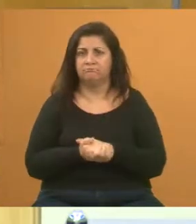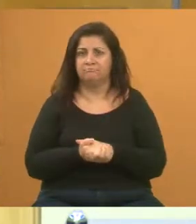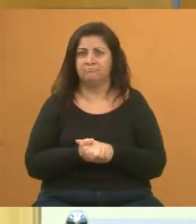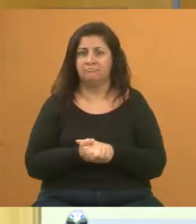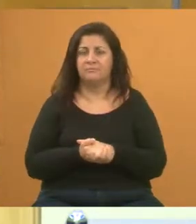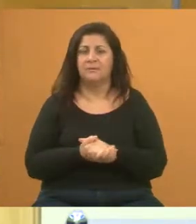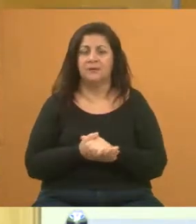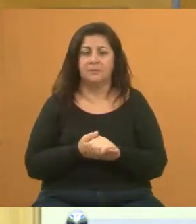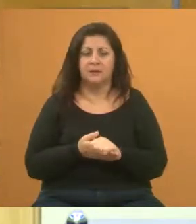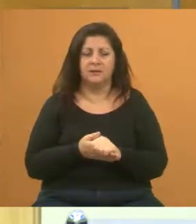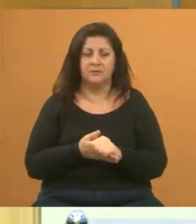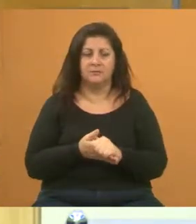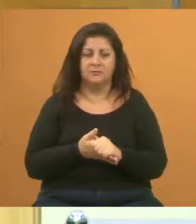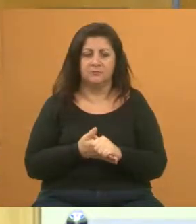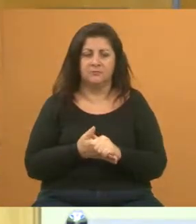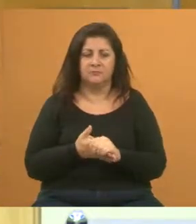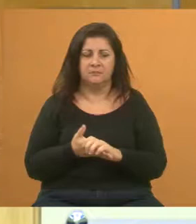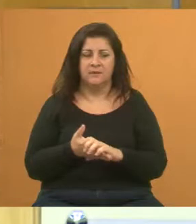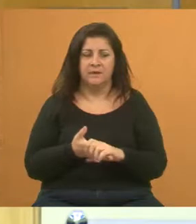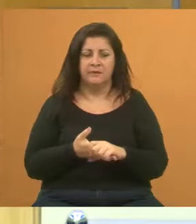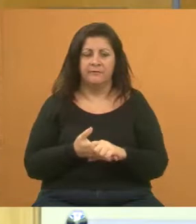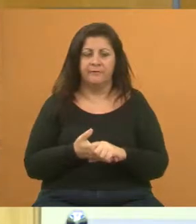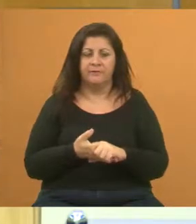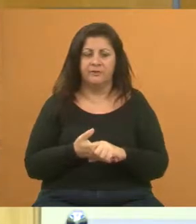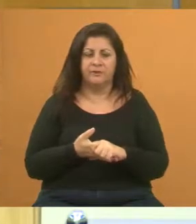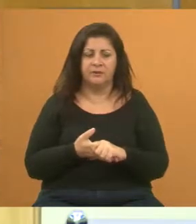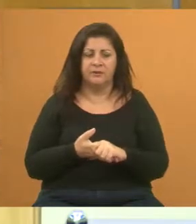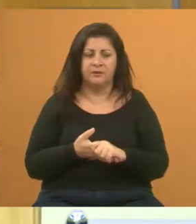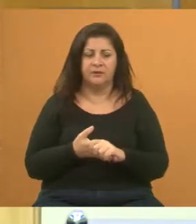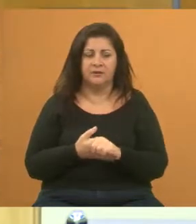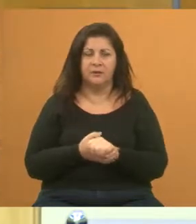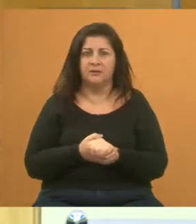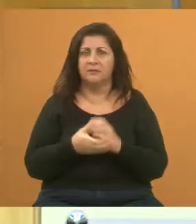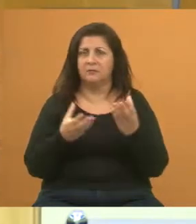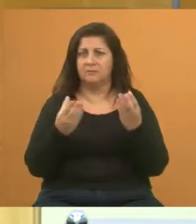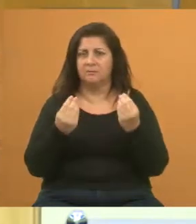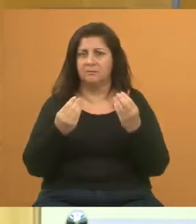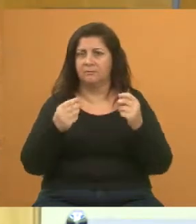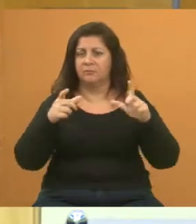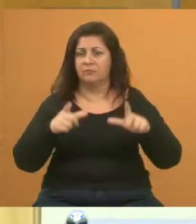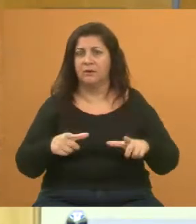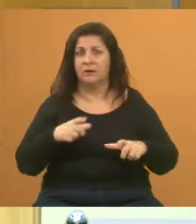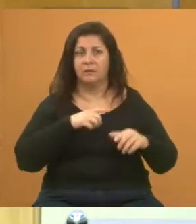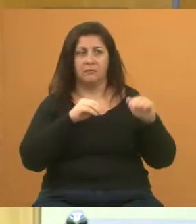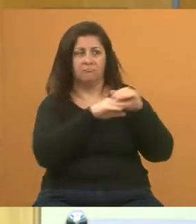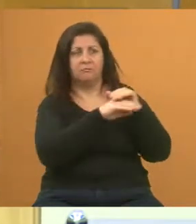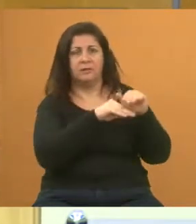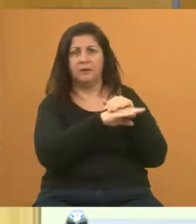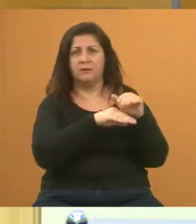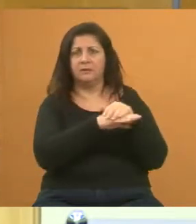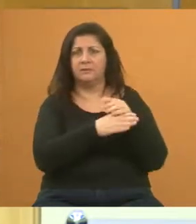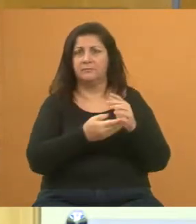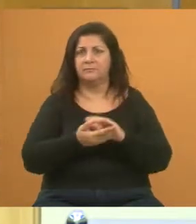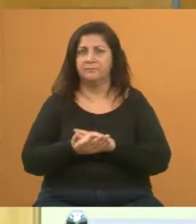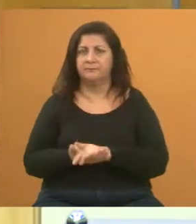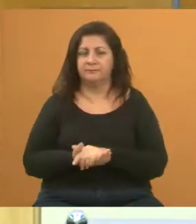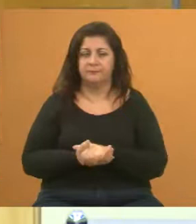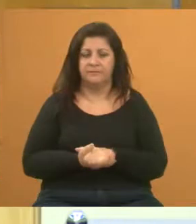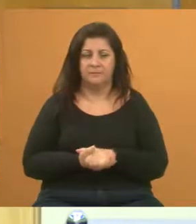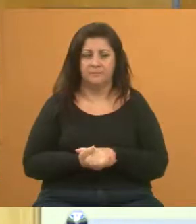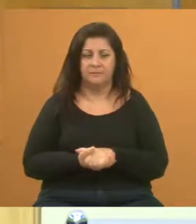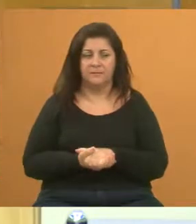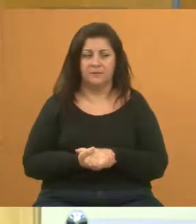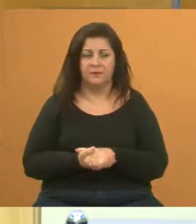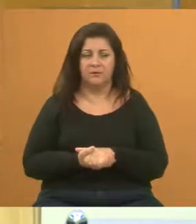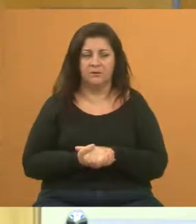pensando também, muitas pessoas têm estoque desse material, às vezes, né? Então a gente vai falando, olha, já vai substituindo, que